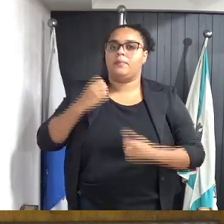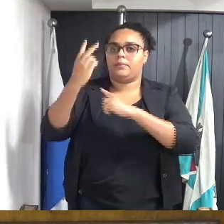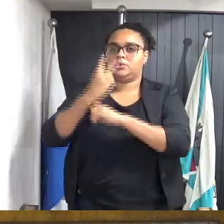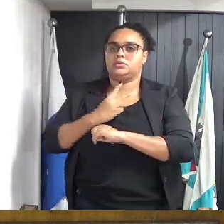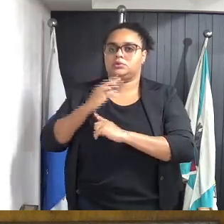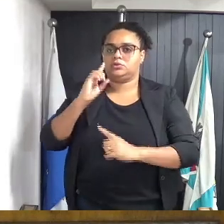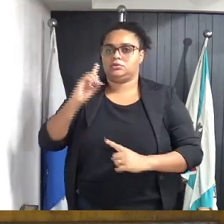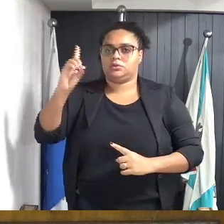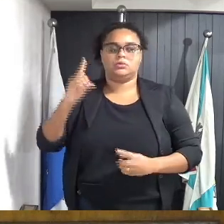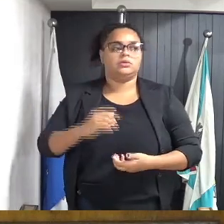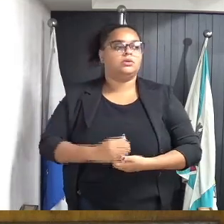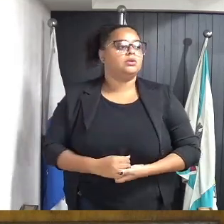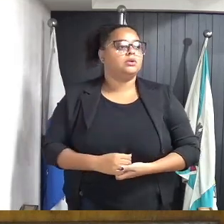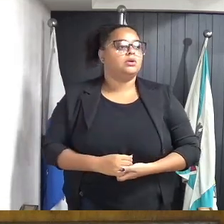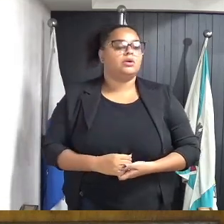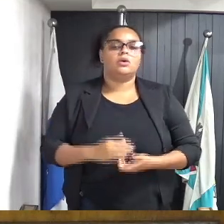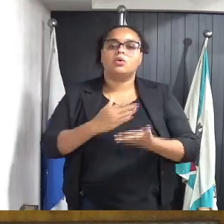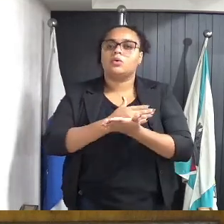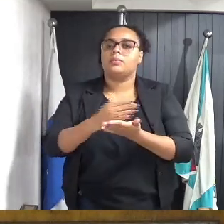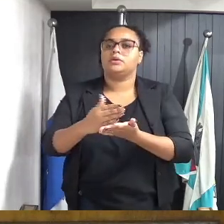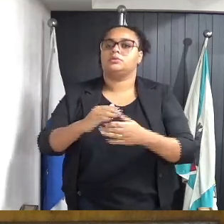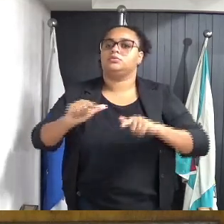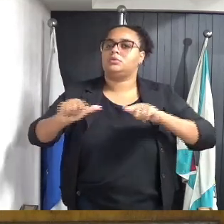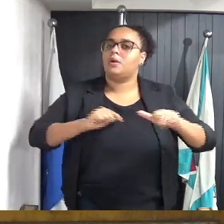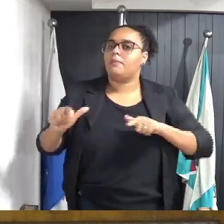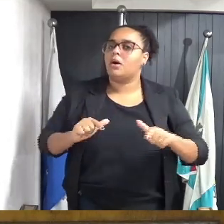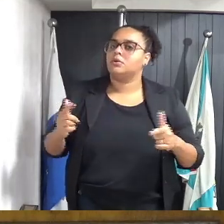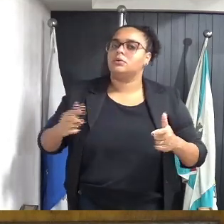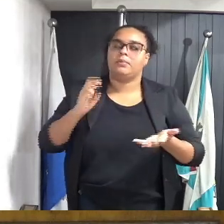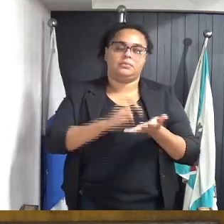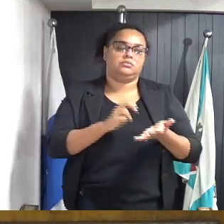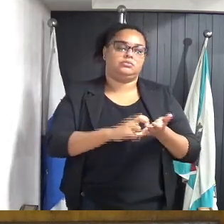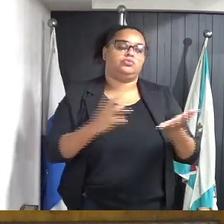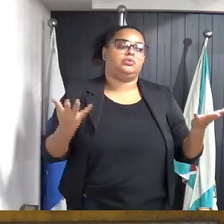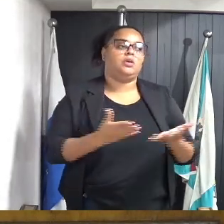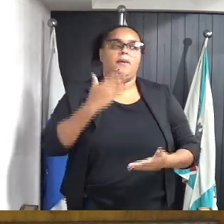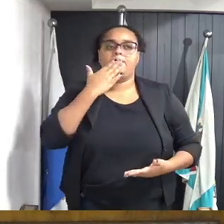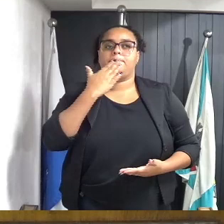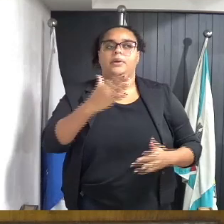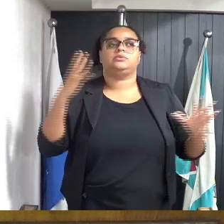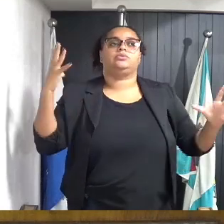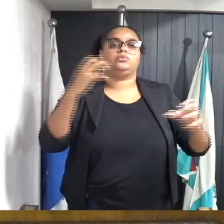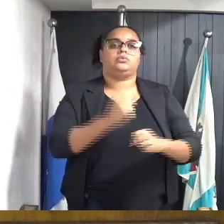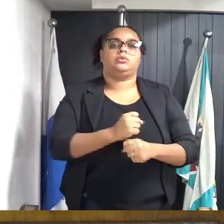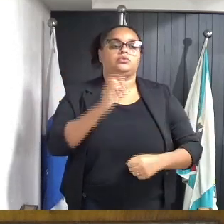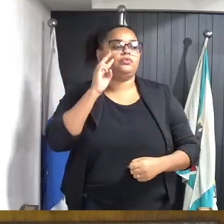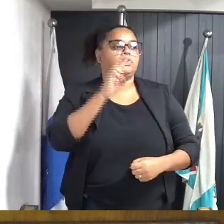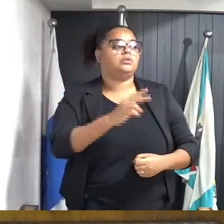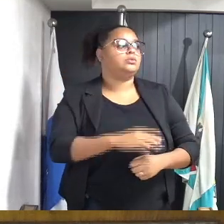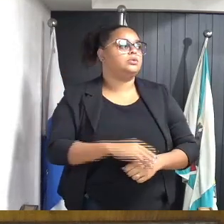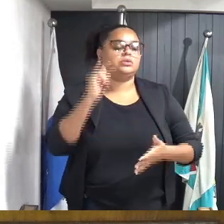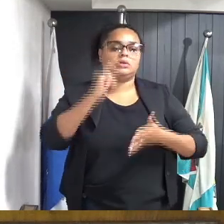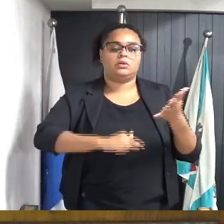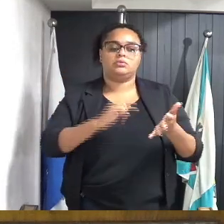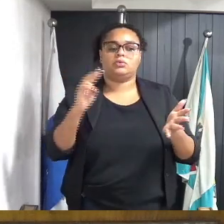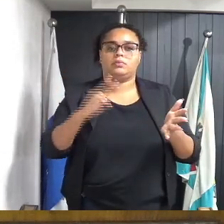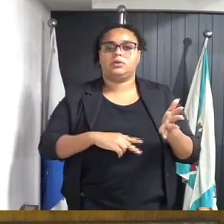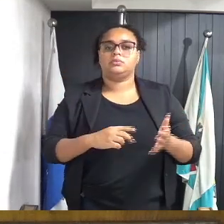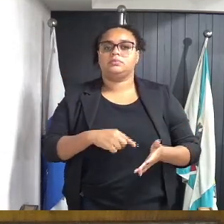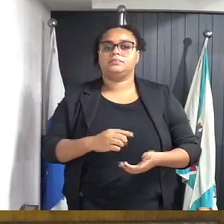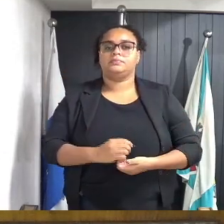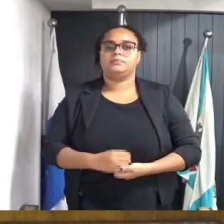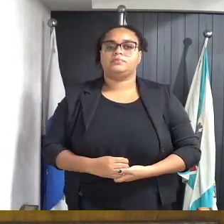Tendo número legal, sob a proteção de Deus, dou iniciado os trabalhos na manhã de hoje e peço que faça a leitura do